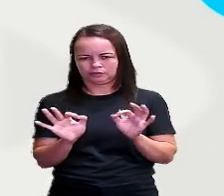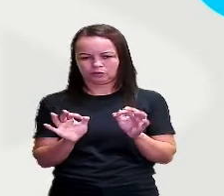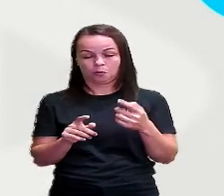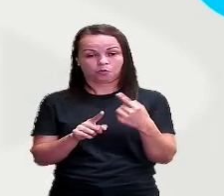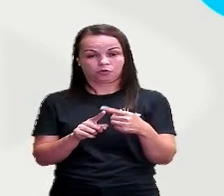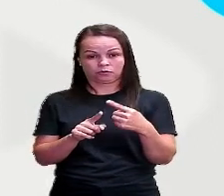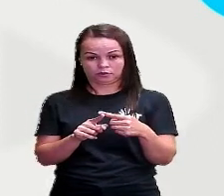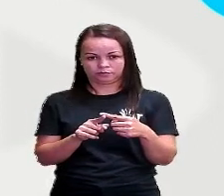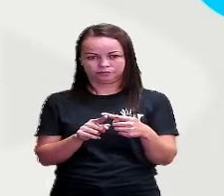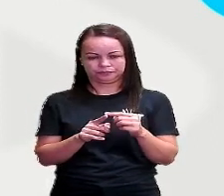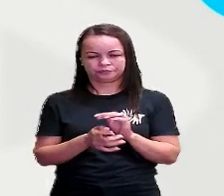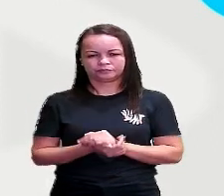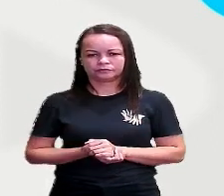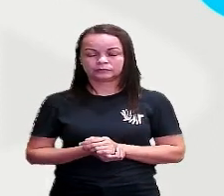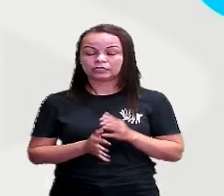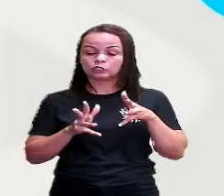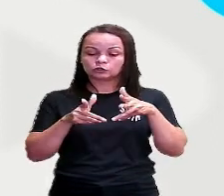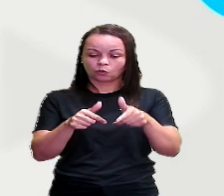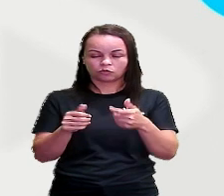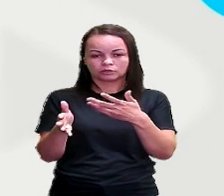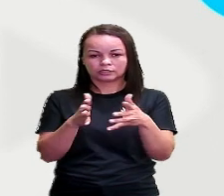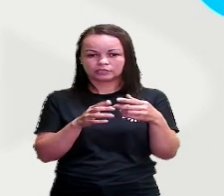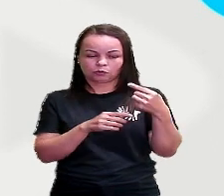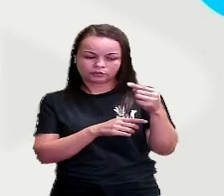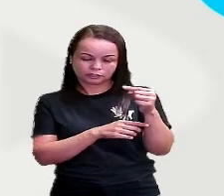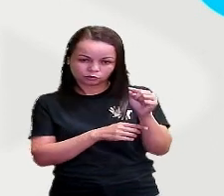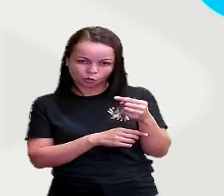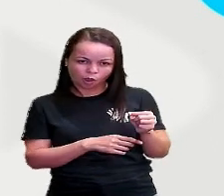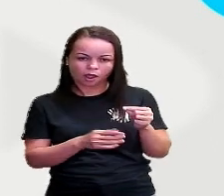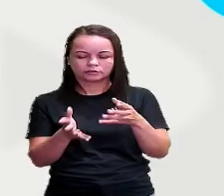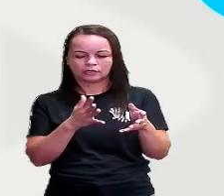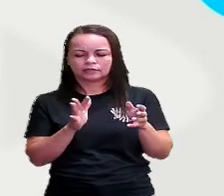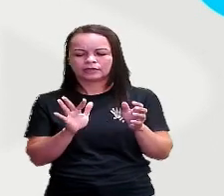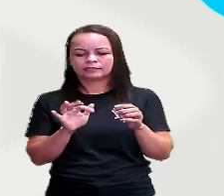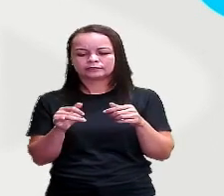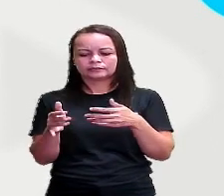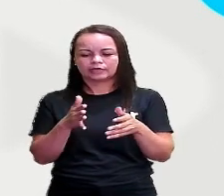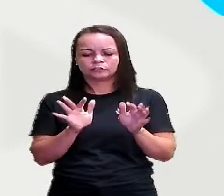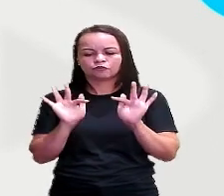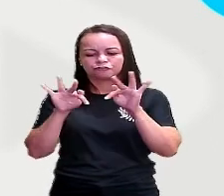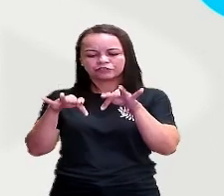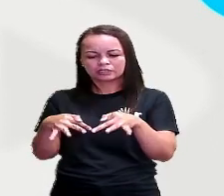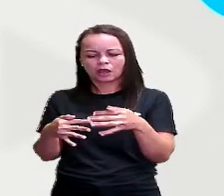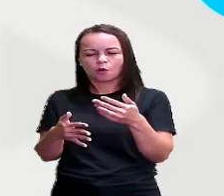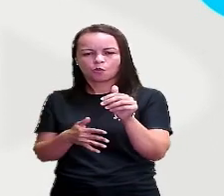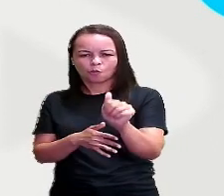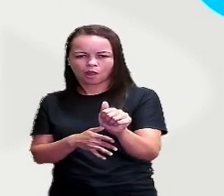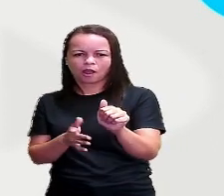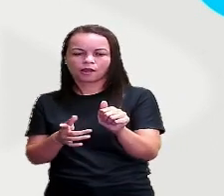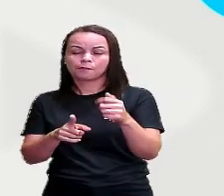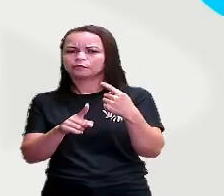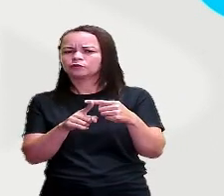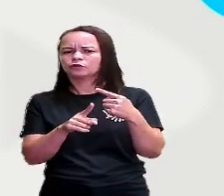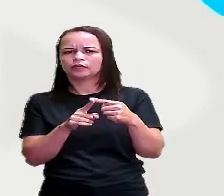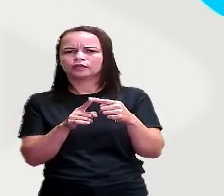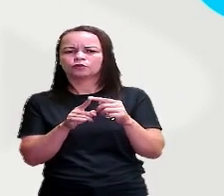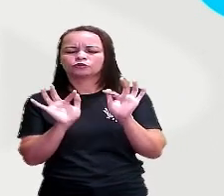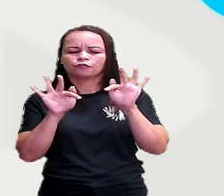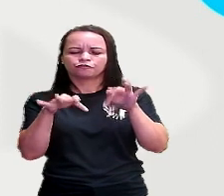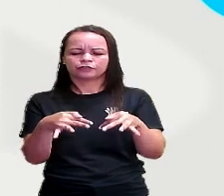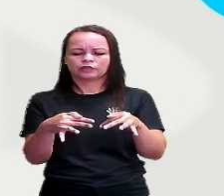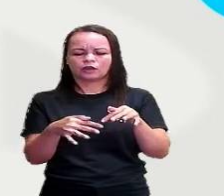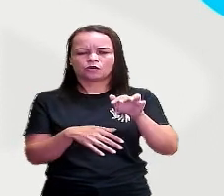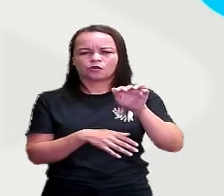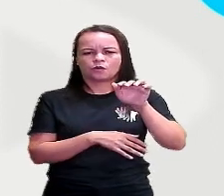Porque, veja só, todas são acentuadas, exceto a terminada em A. Por quê? Porque, veja só, quando termina em A,